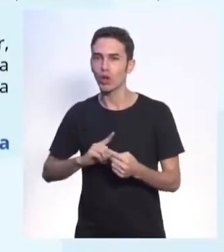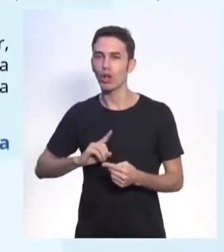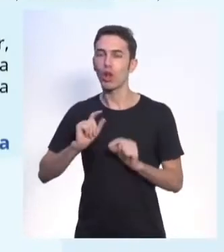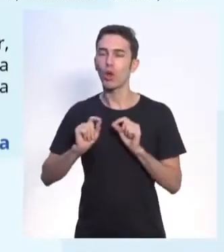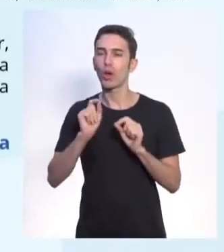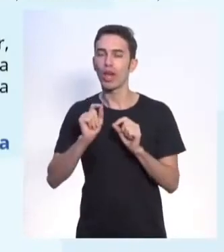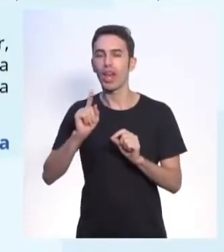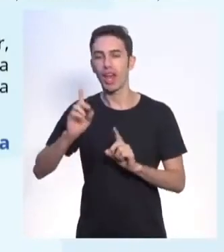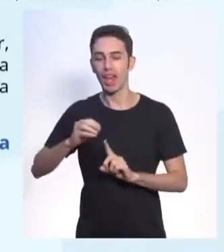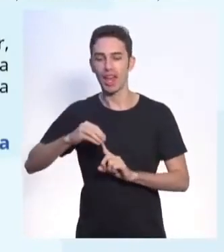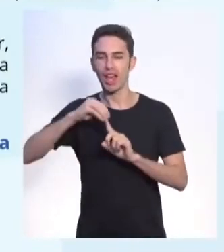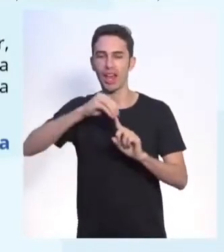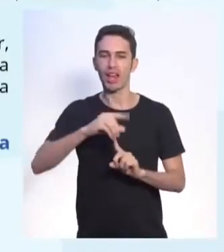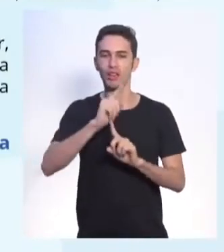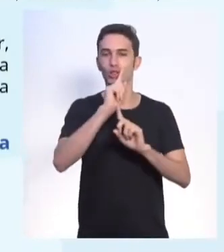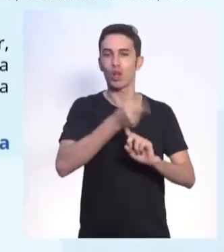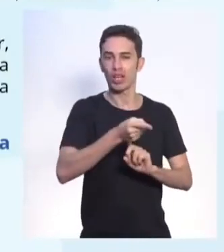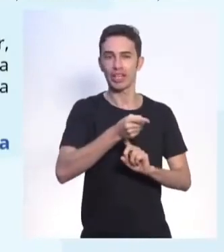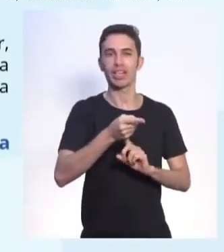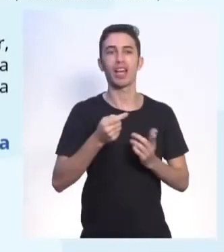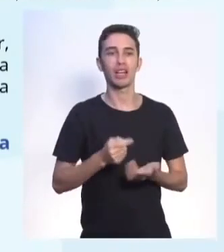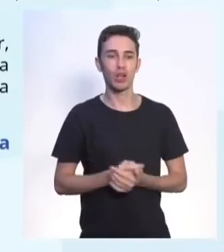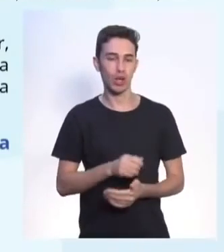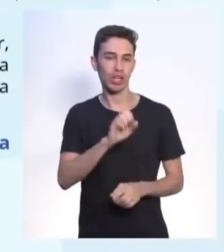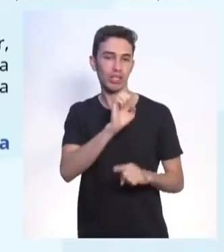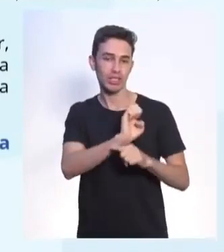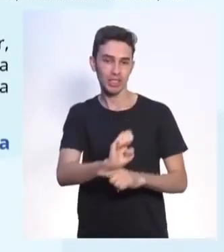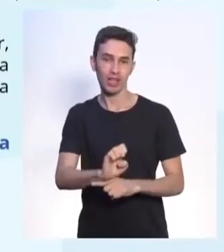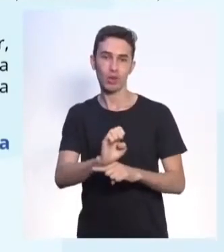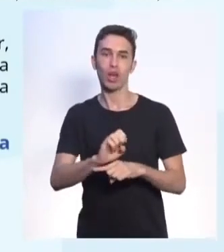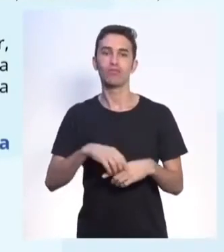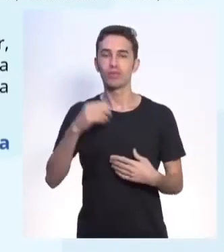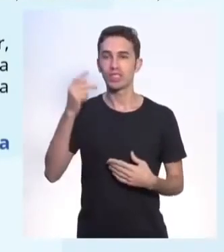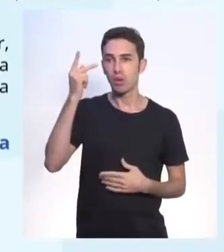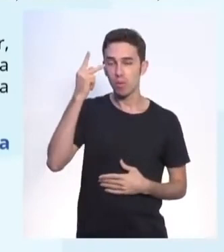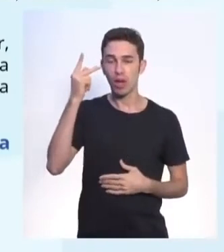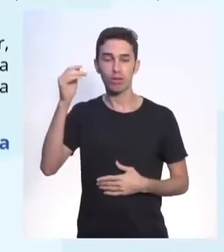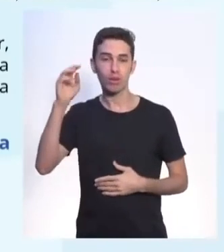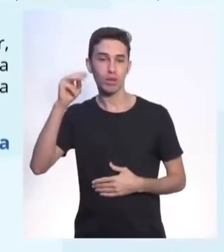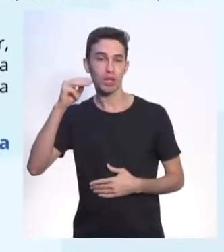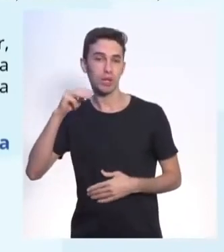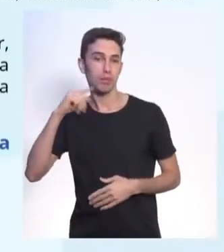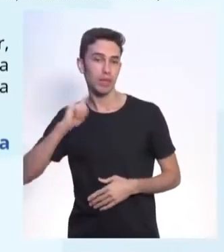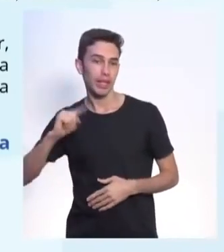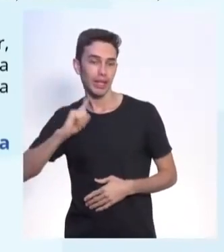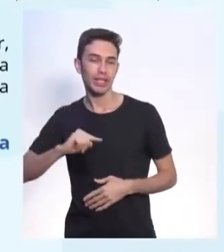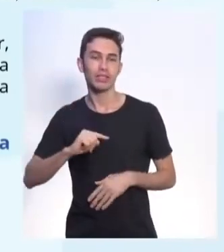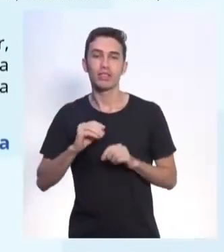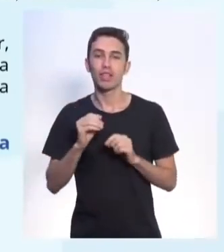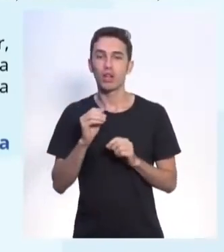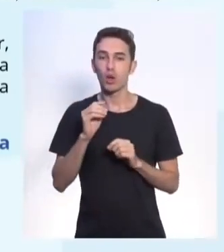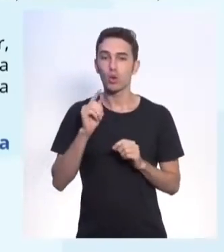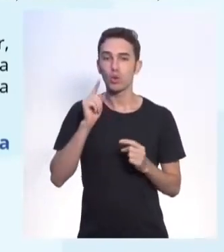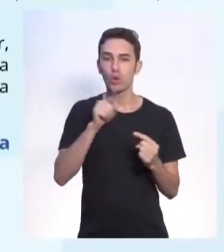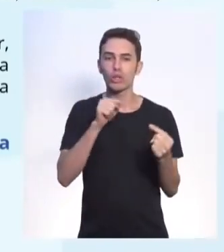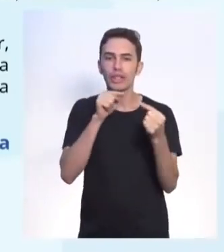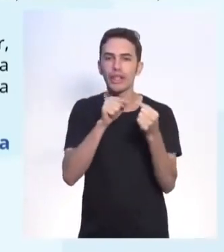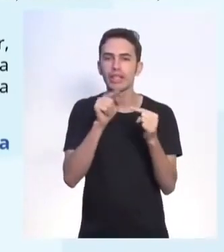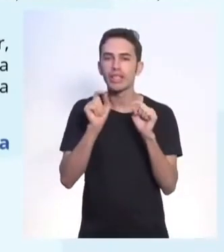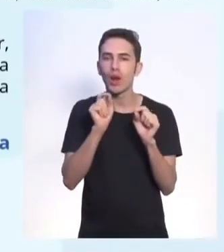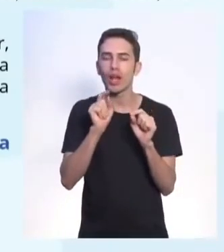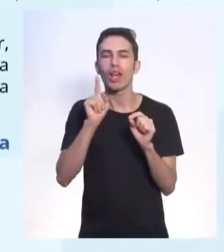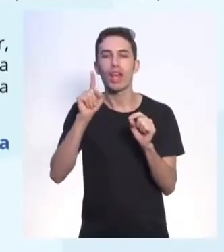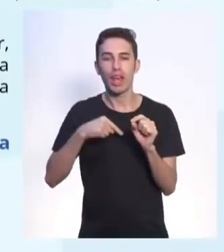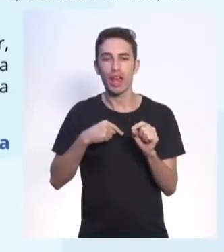pelas oligarquias estaduais, aí São Paulo e Minas, cujos interesses prevaleciam no